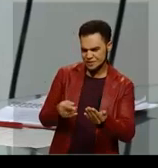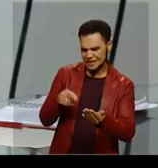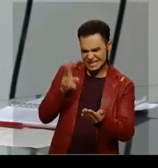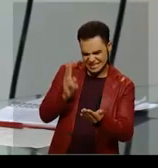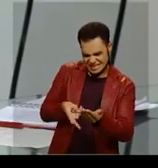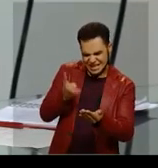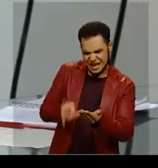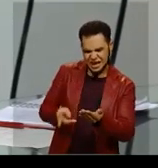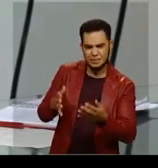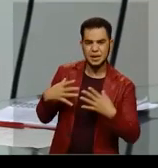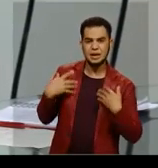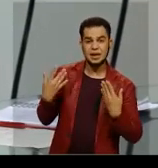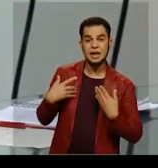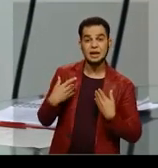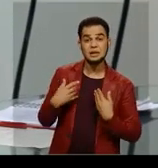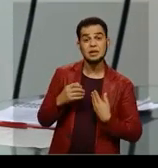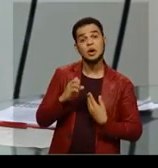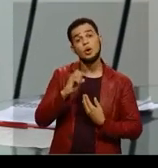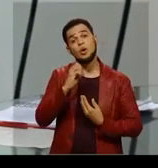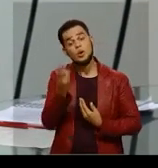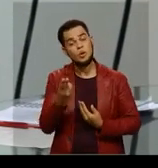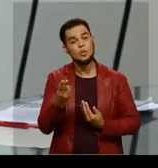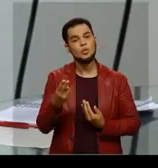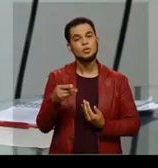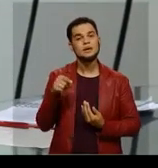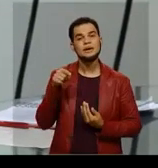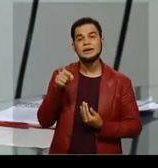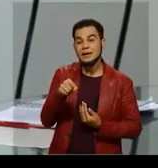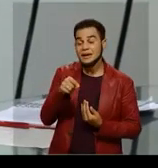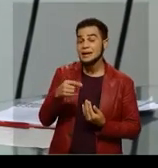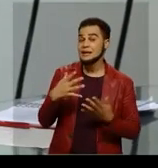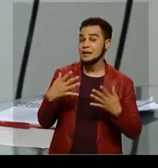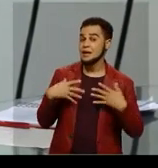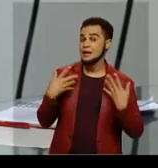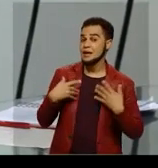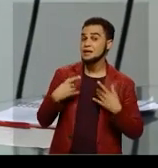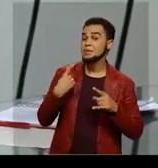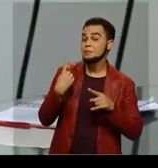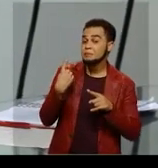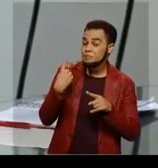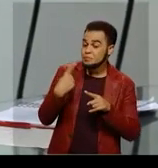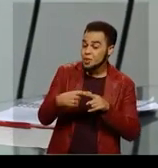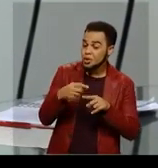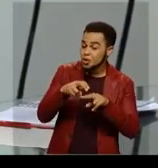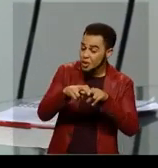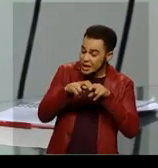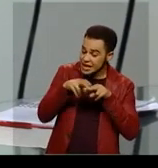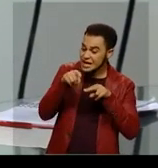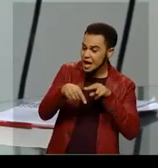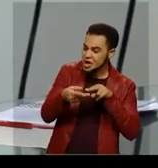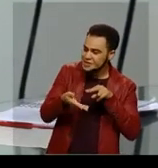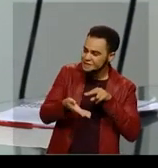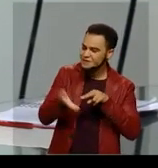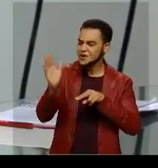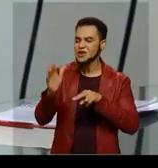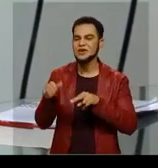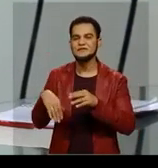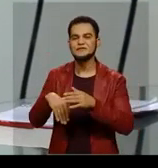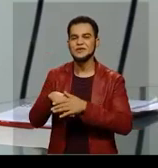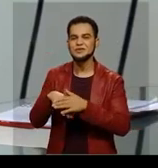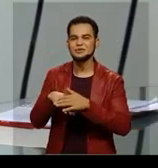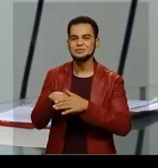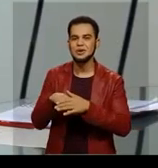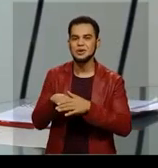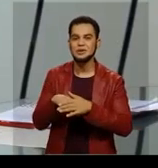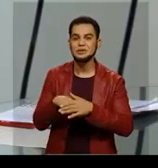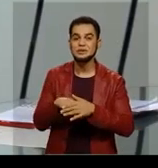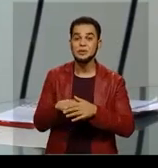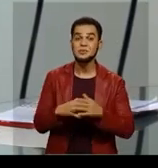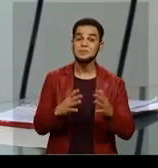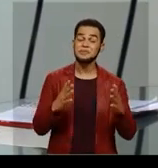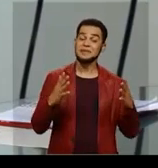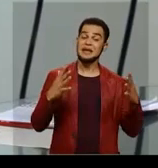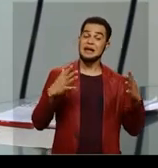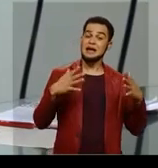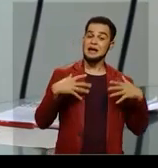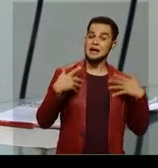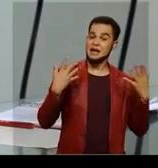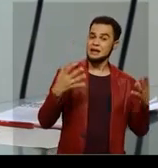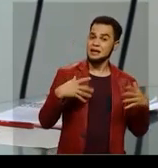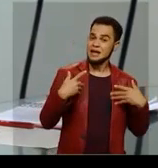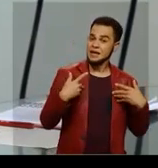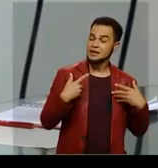Aí, o caso é o quê? É de uma vírgula, né? Alegres, vírgula. Os jovens foram jogar